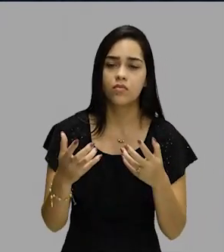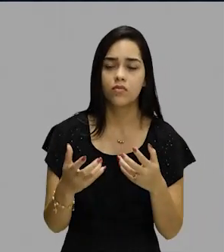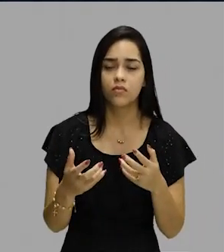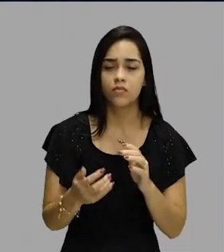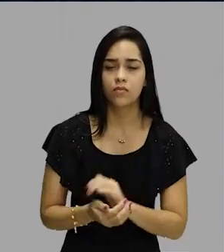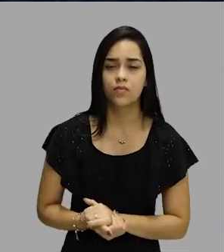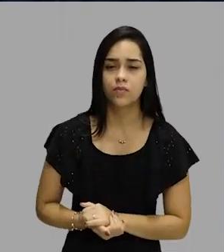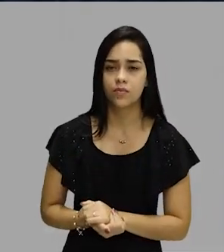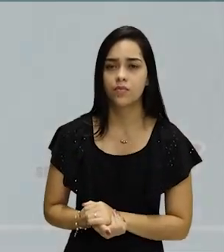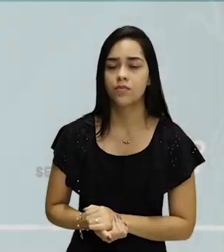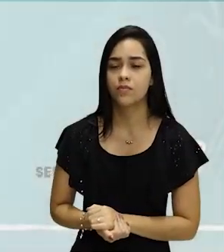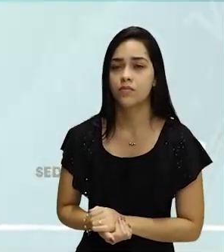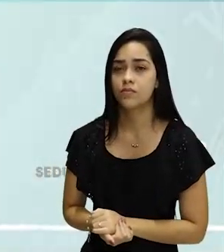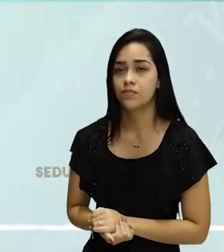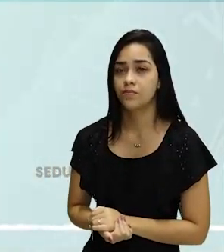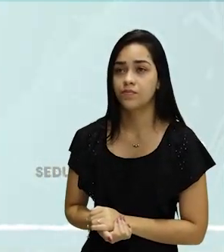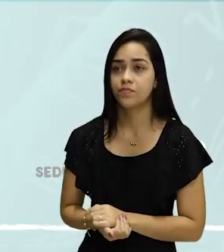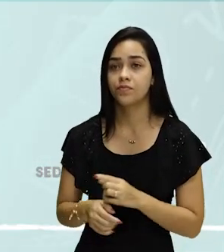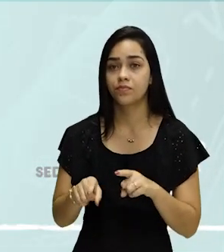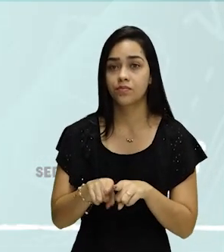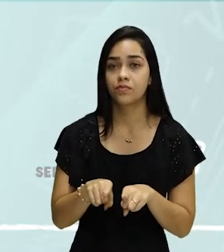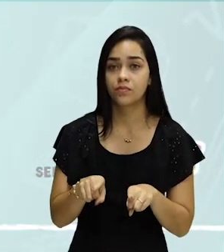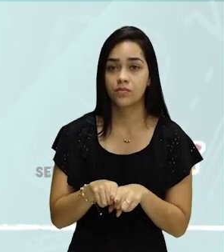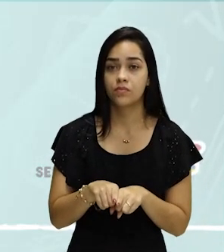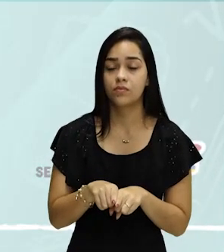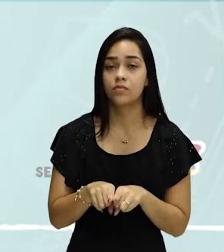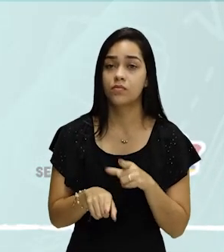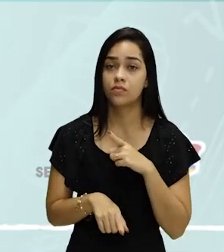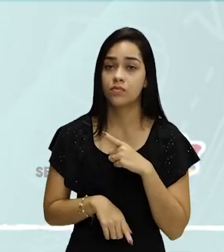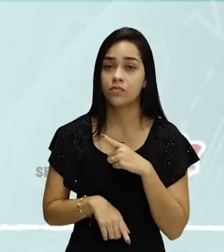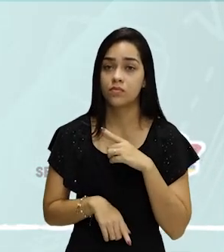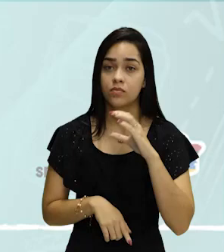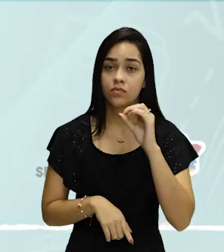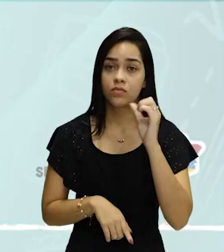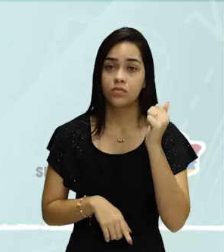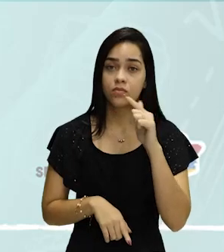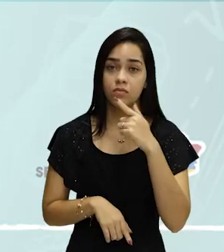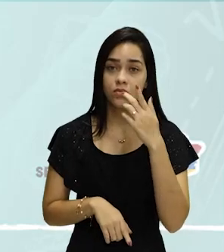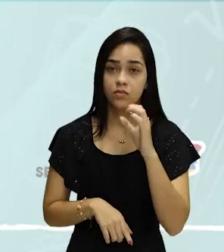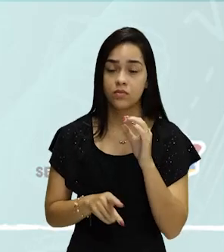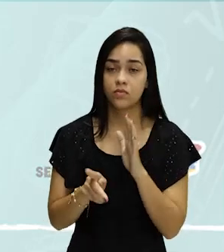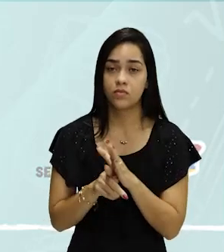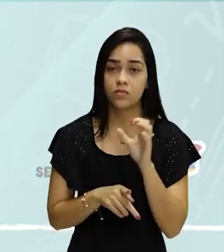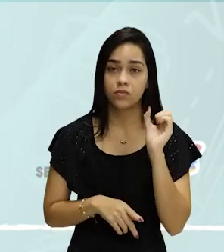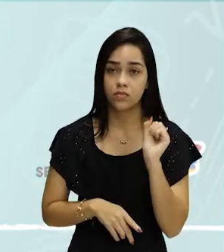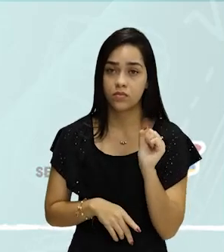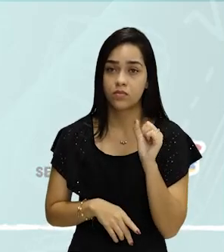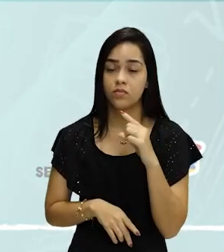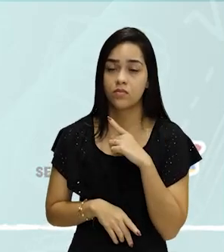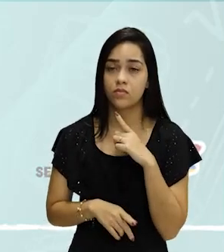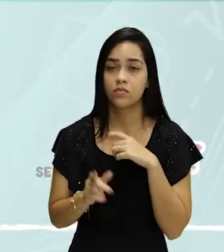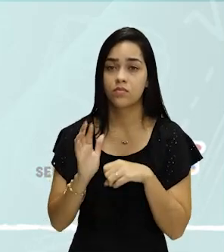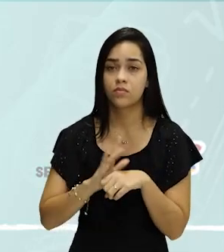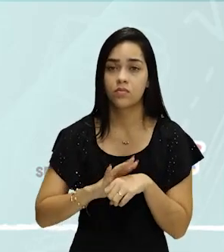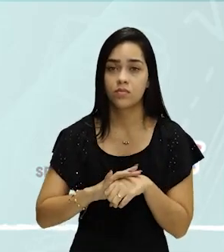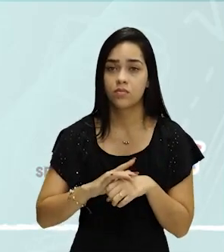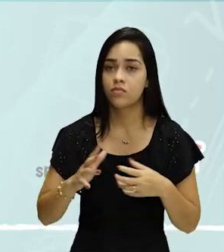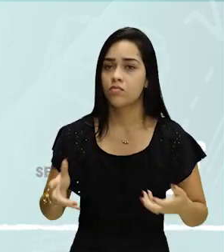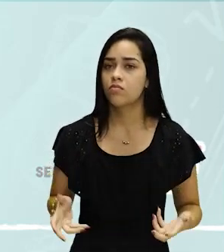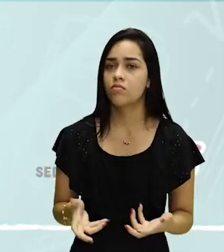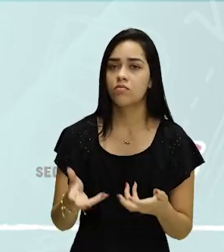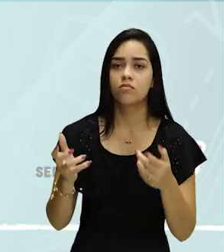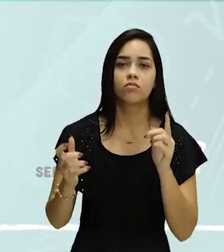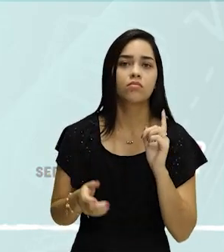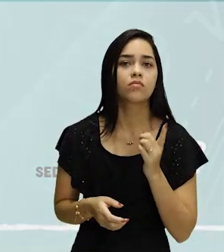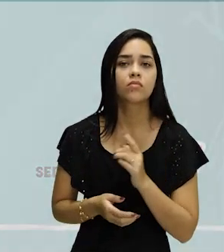reações químicas, certo? E um dos fatores de coagulação, que é o fator 8, nessa doença não é produzido